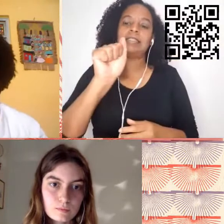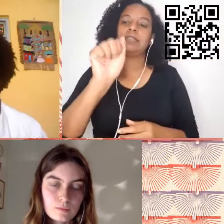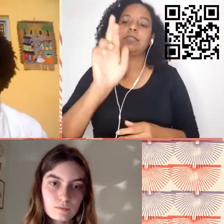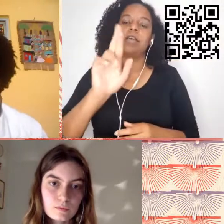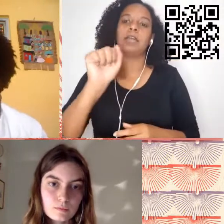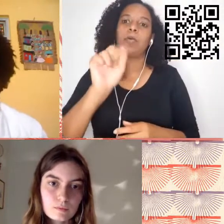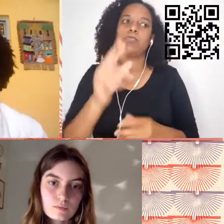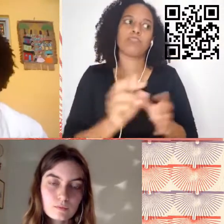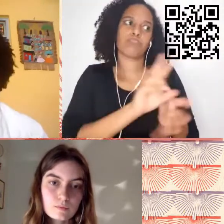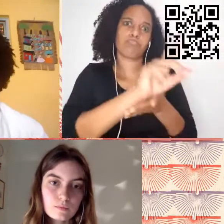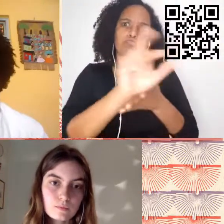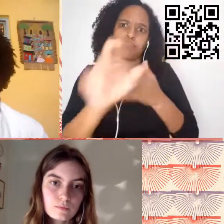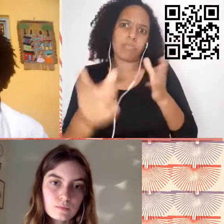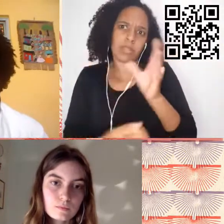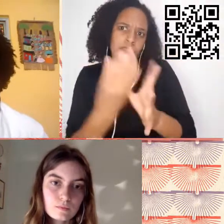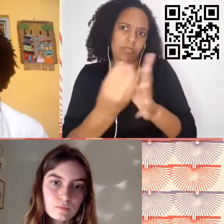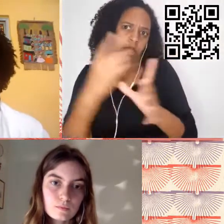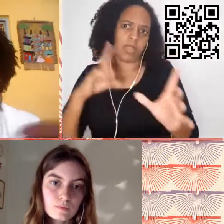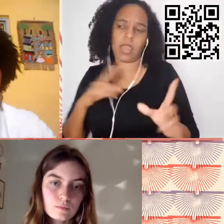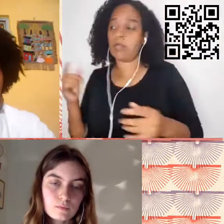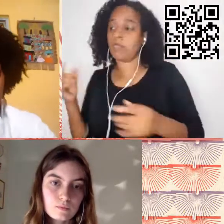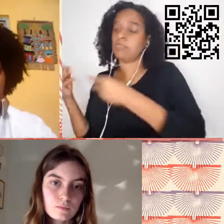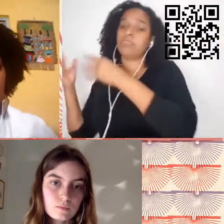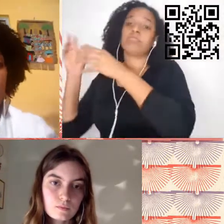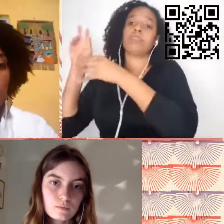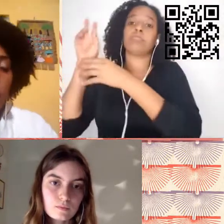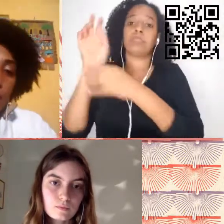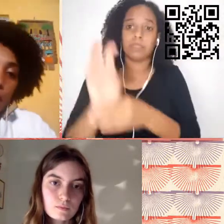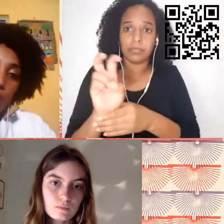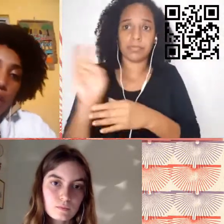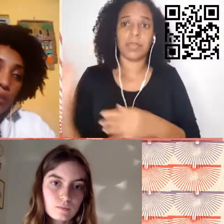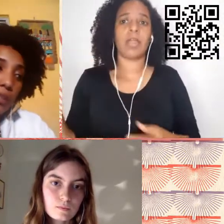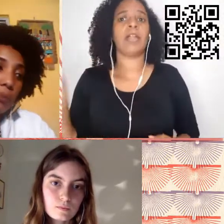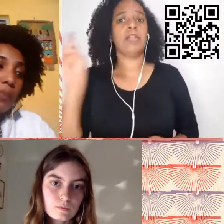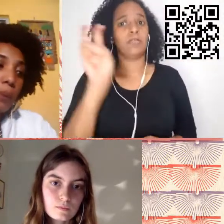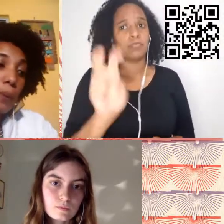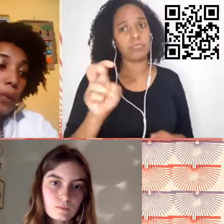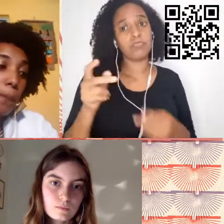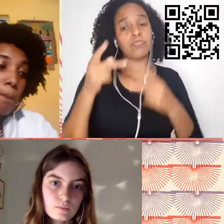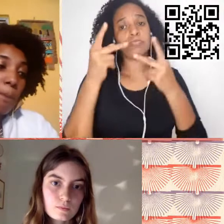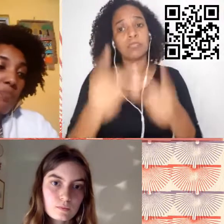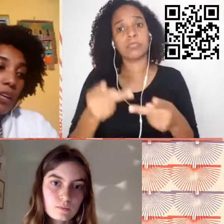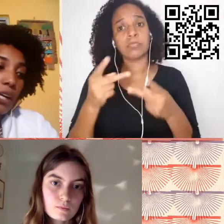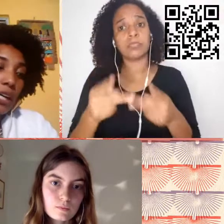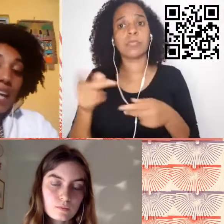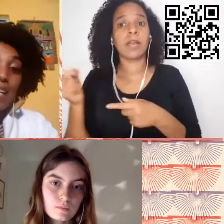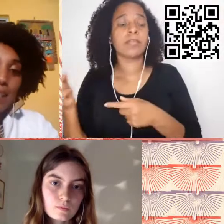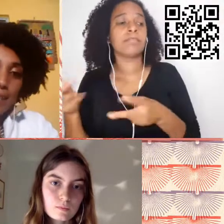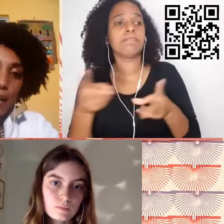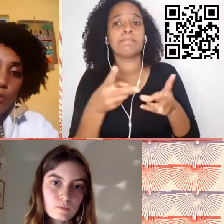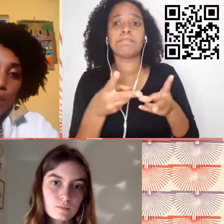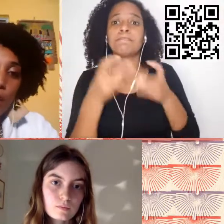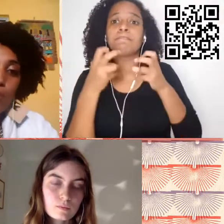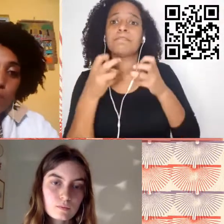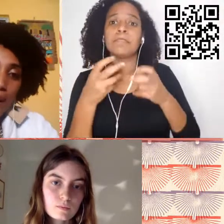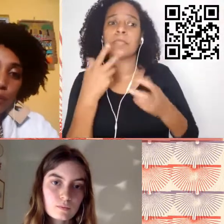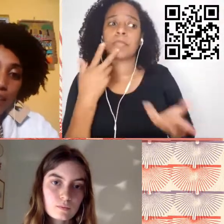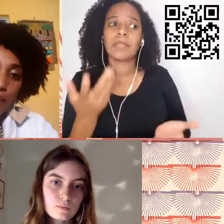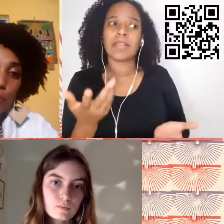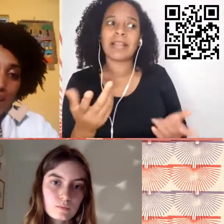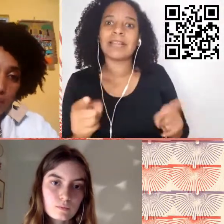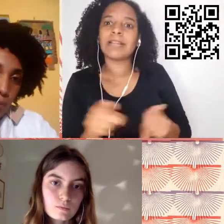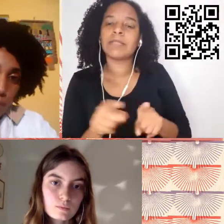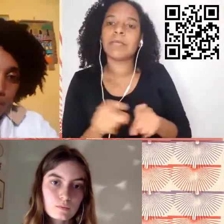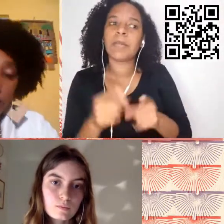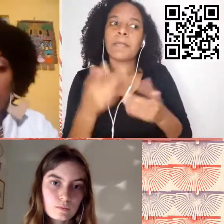nessa observação das visitas, de frequentar os saraus, eles percebiam que era necessário ter um espaço